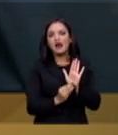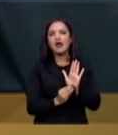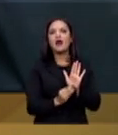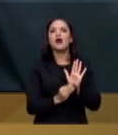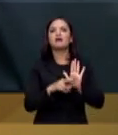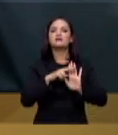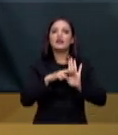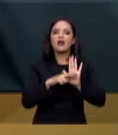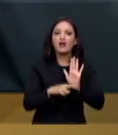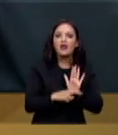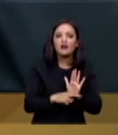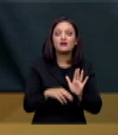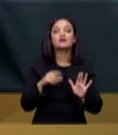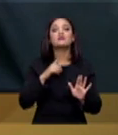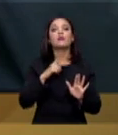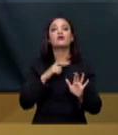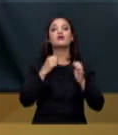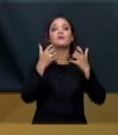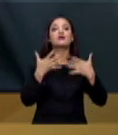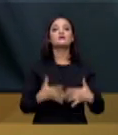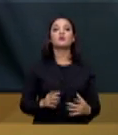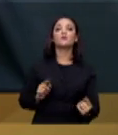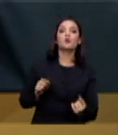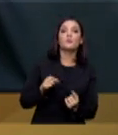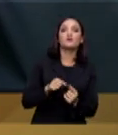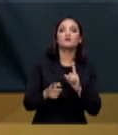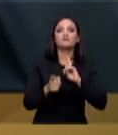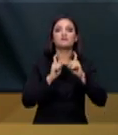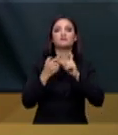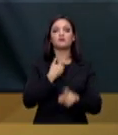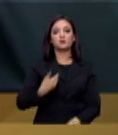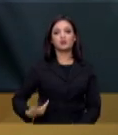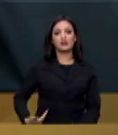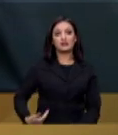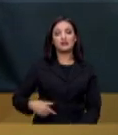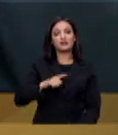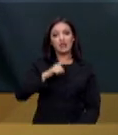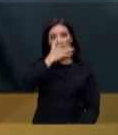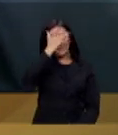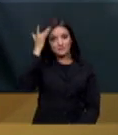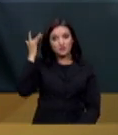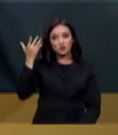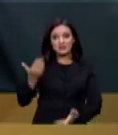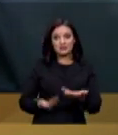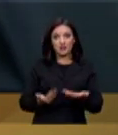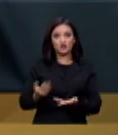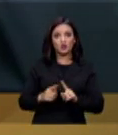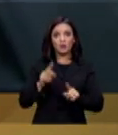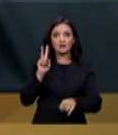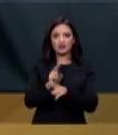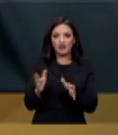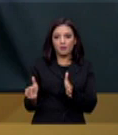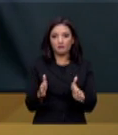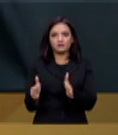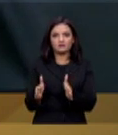para justificar que a administração pública tenha servidores públicos temporários.